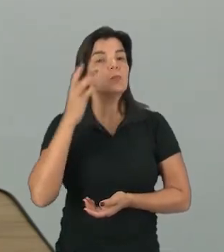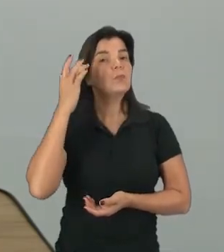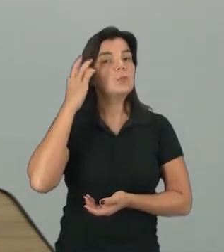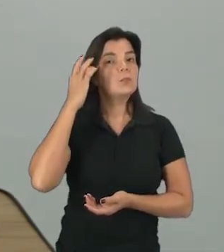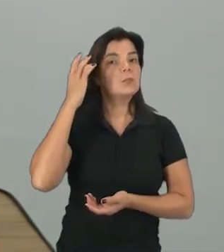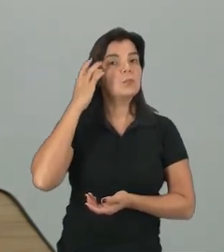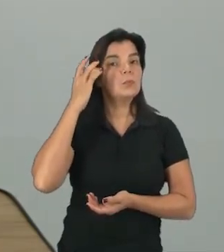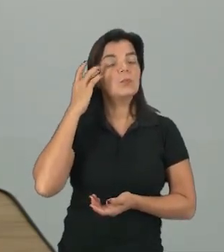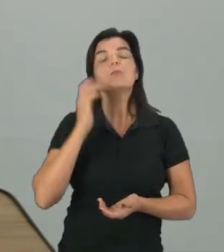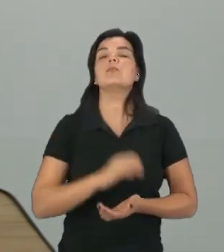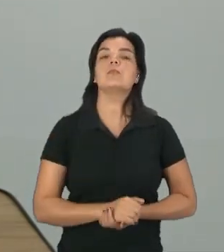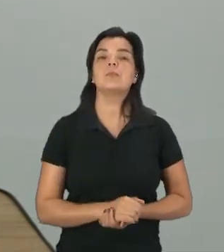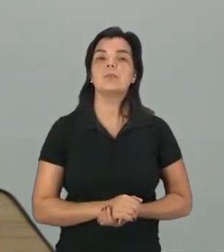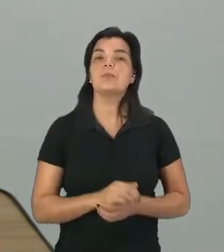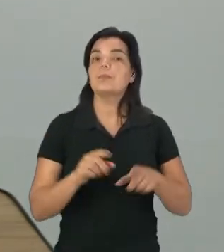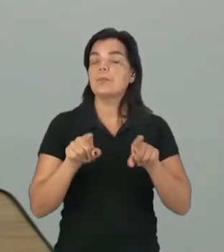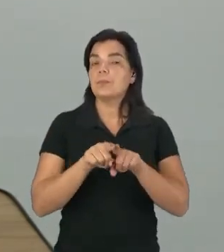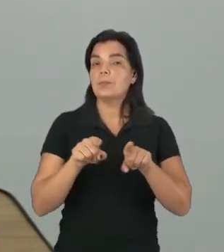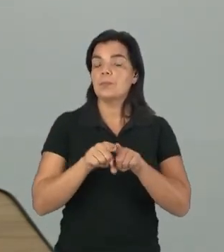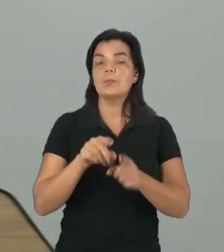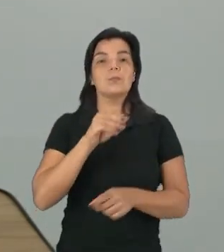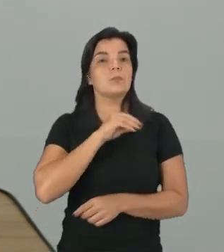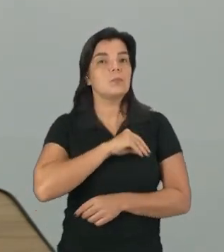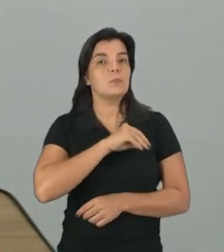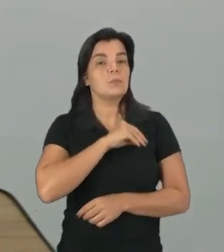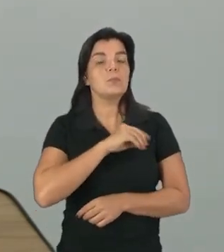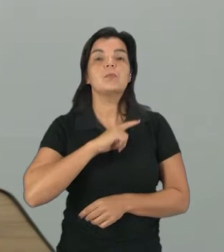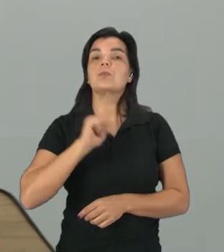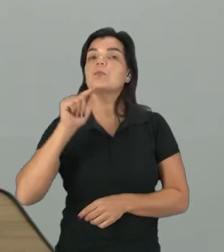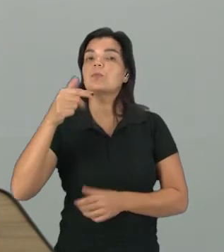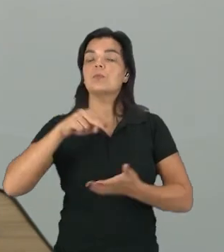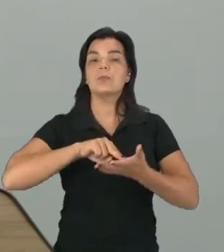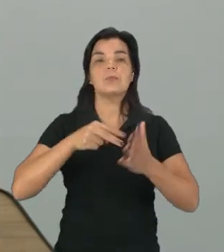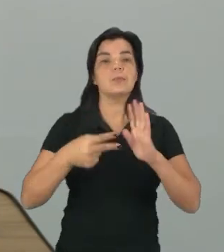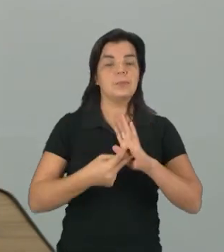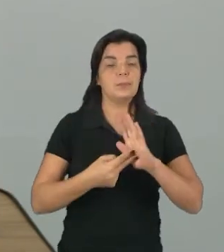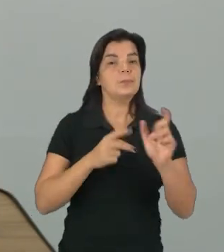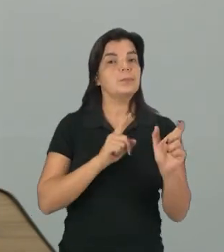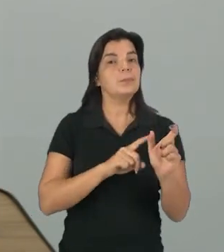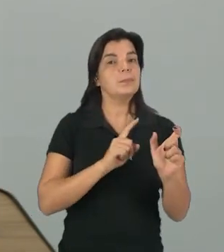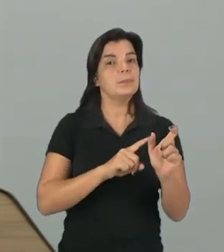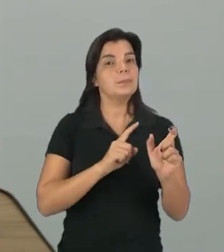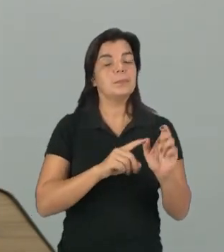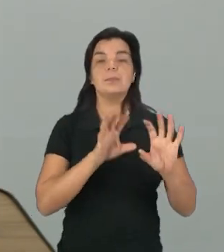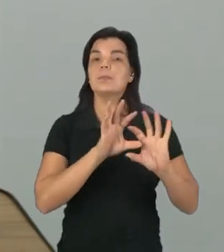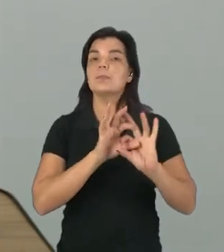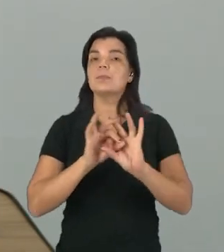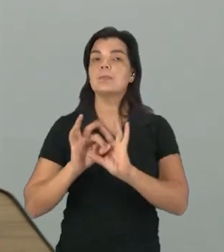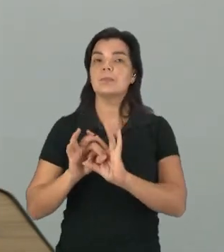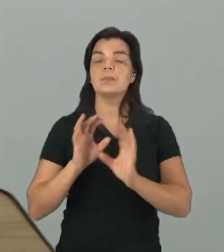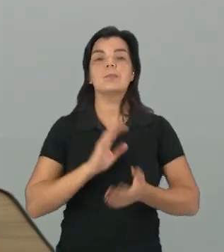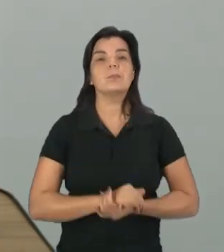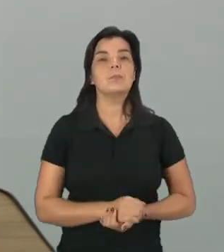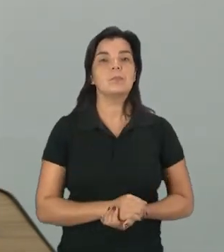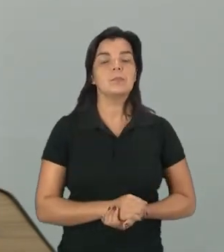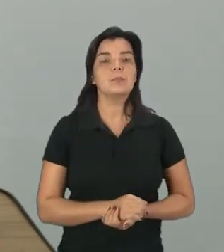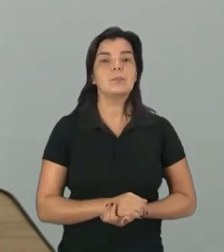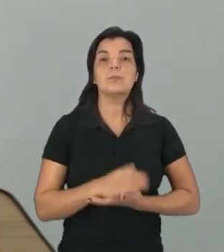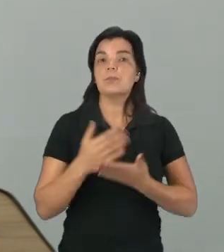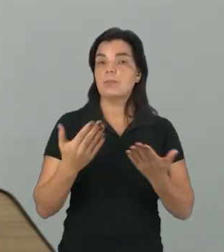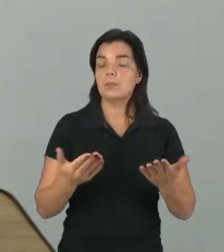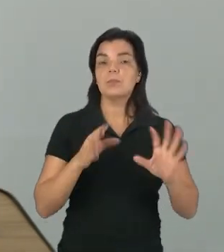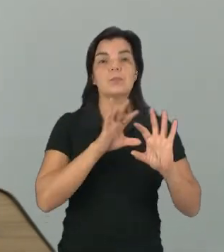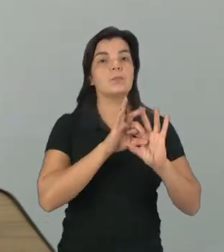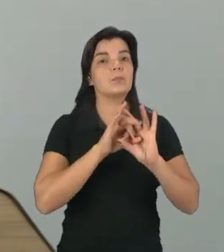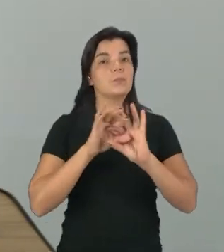essa lida aqui, de onde elas tiram o seu sustento, tem outro significado, essa palavrinha, nesse contexto? Isso mesmo,